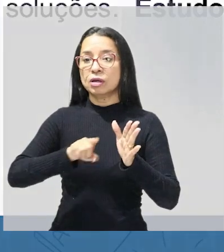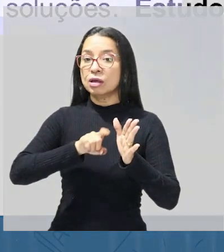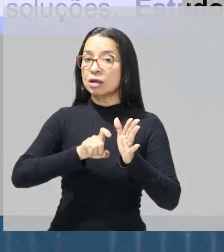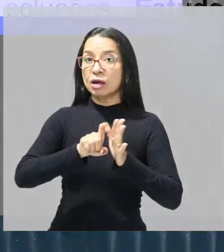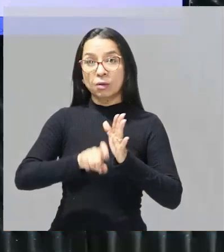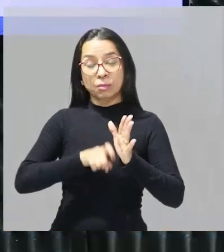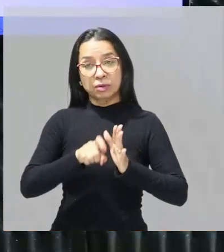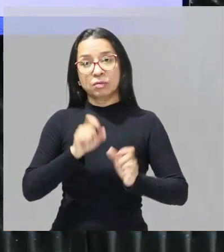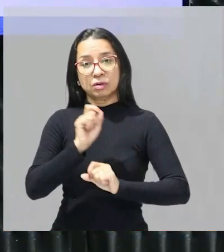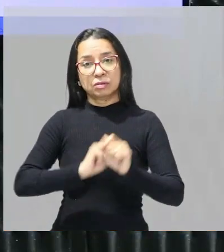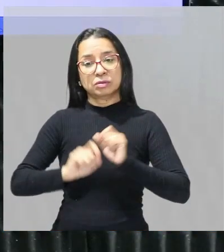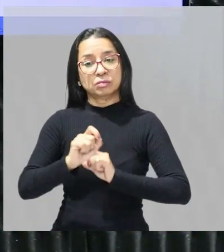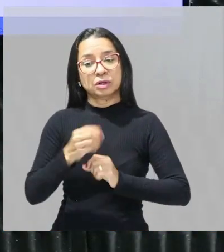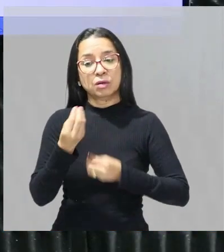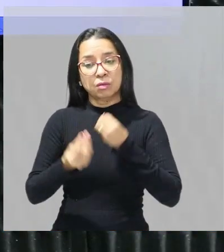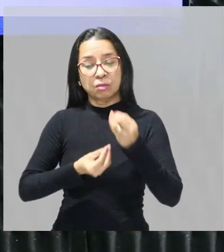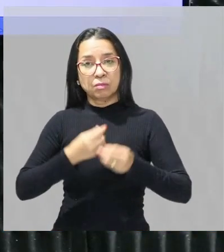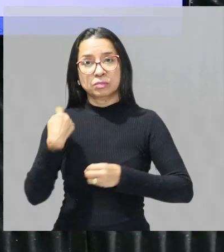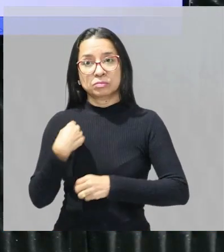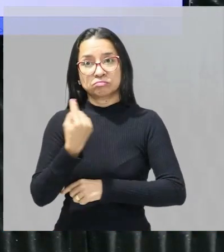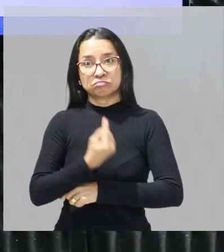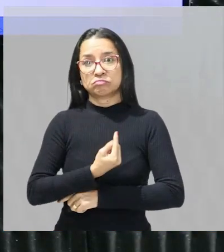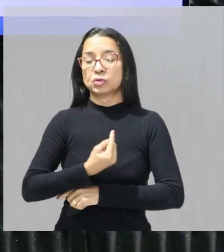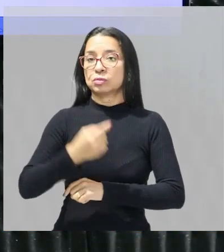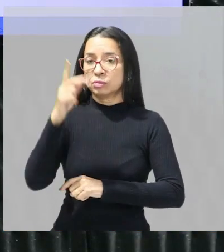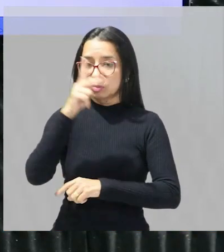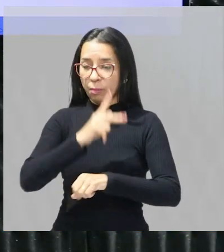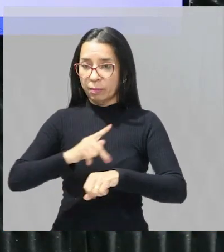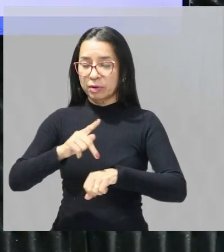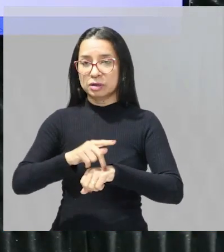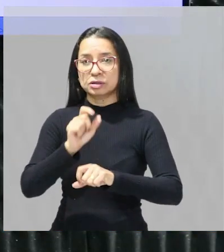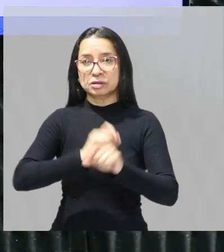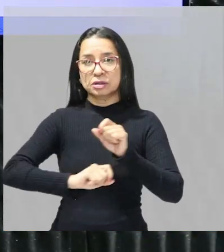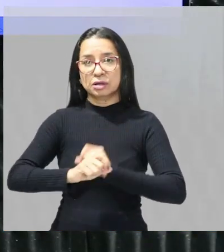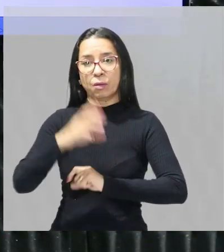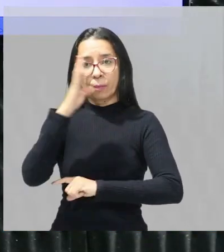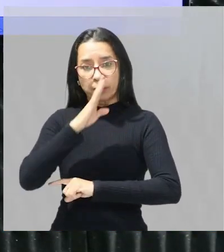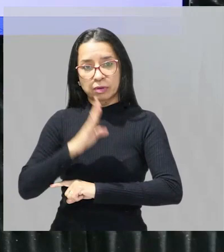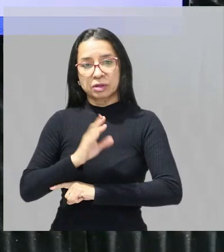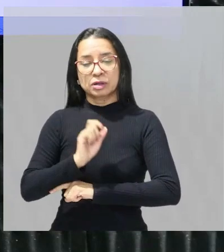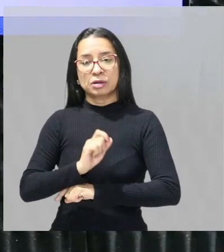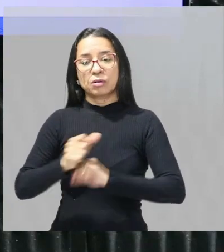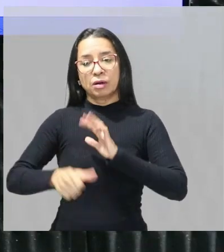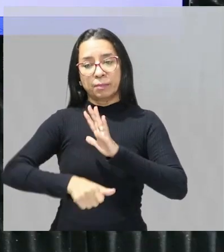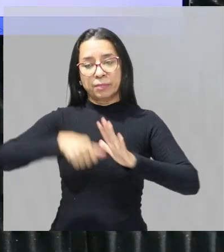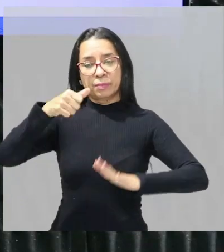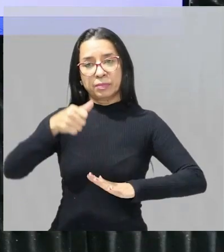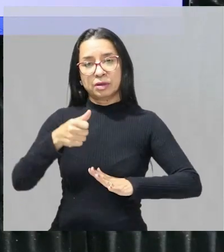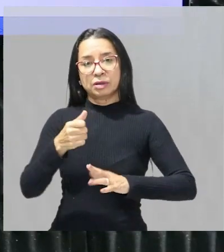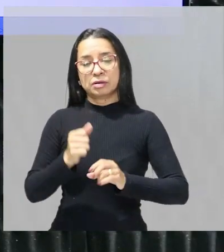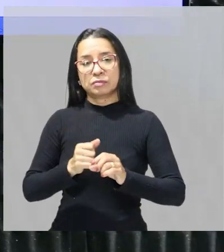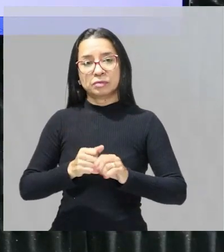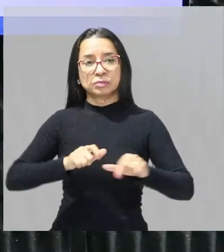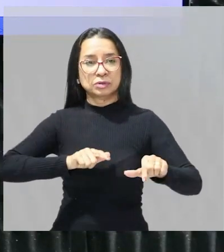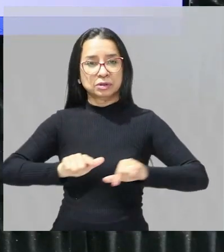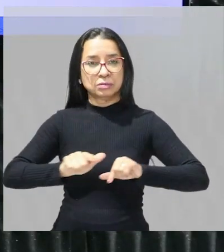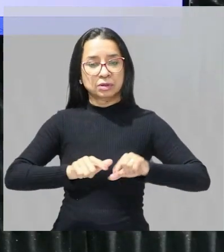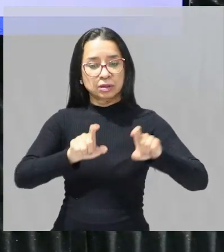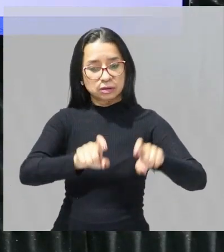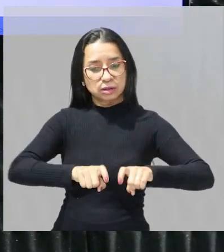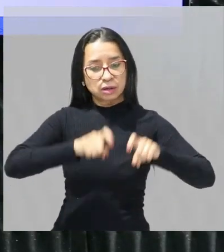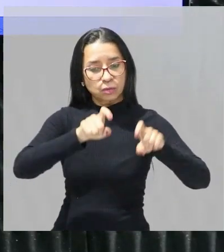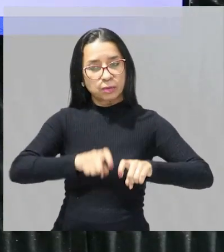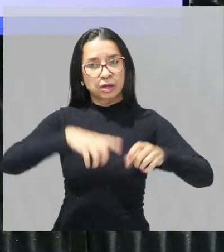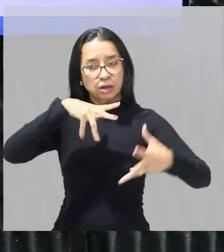setor. Então, por isso, a gente vai dividir essa temática em 2 partes. A primeira delas, vamos trabalhar a parte da agropecuária mundial